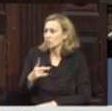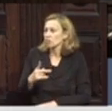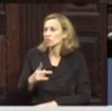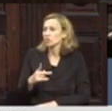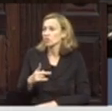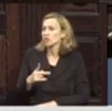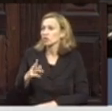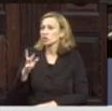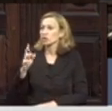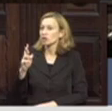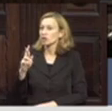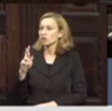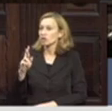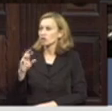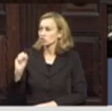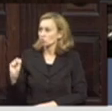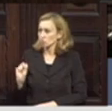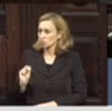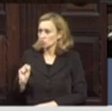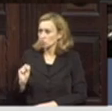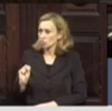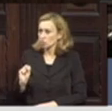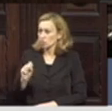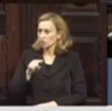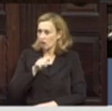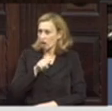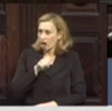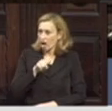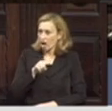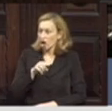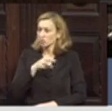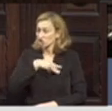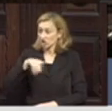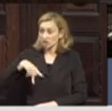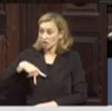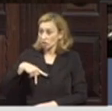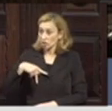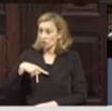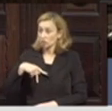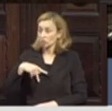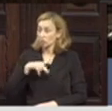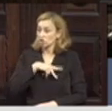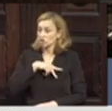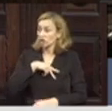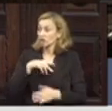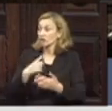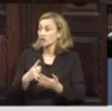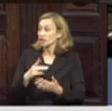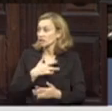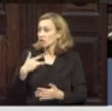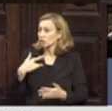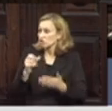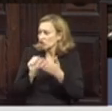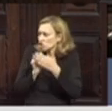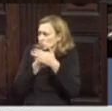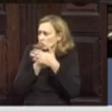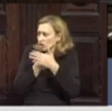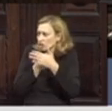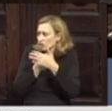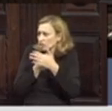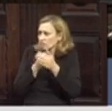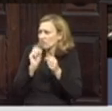para atender a demanda na hora que surgiu o primeiro caso. Eu não sei nem, falar a verdade,